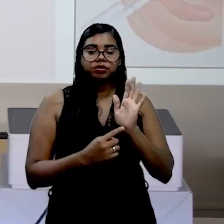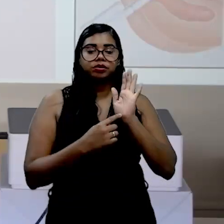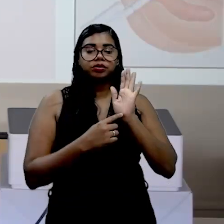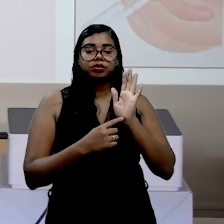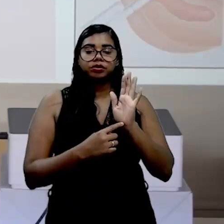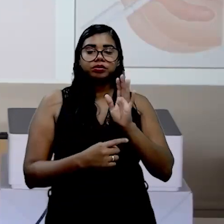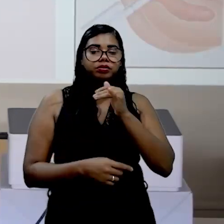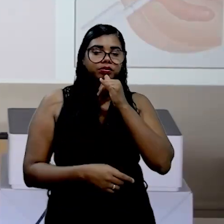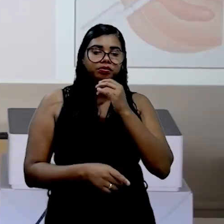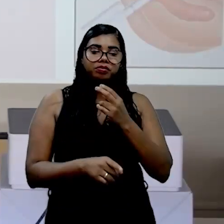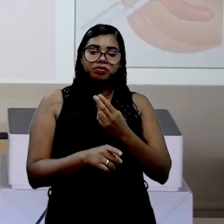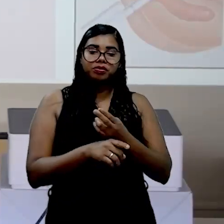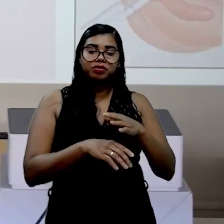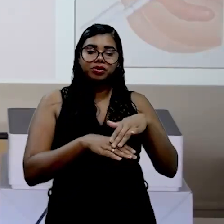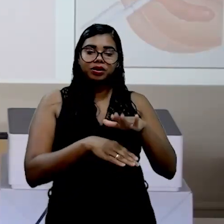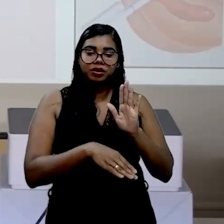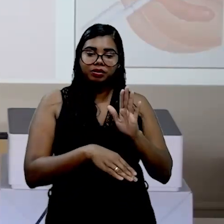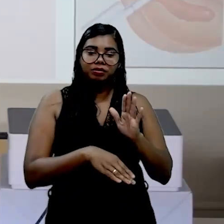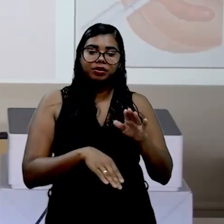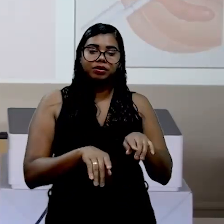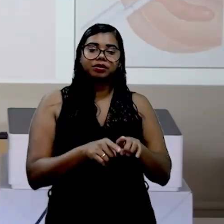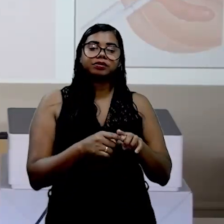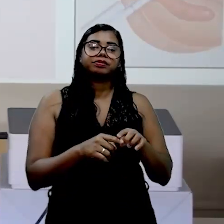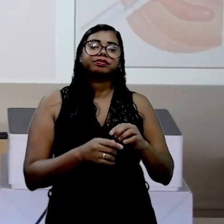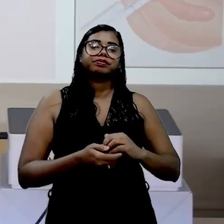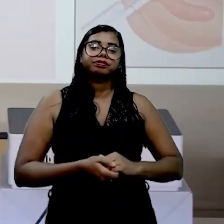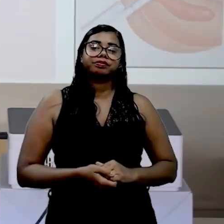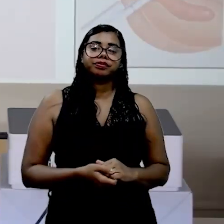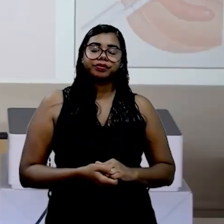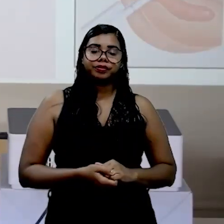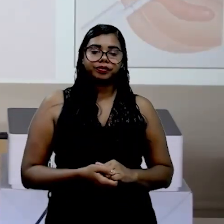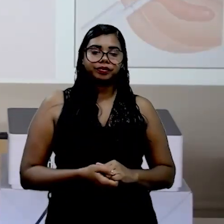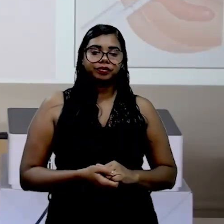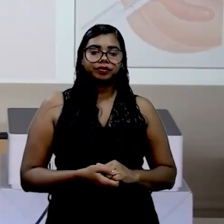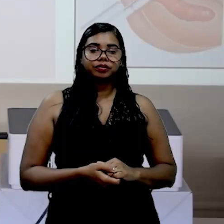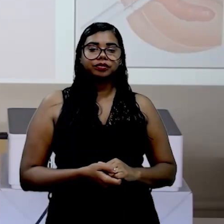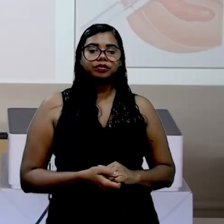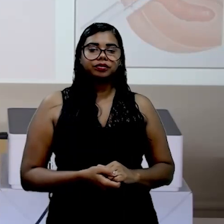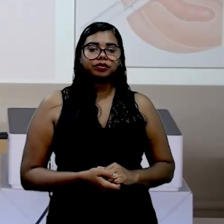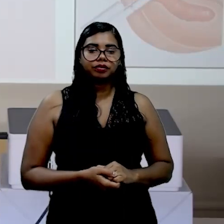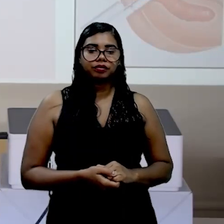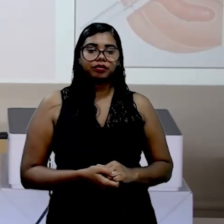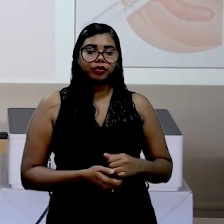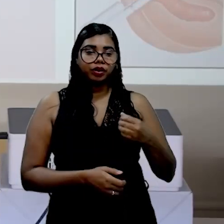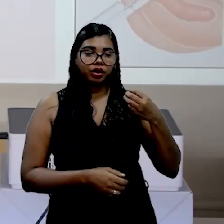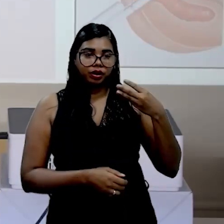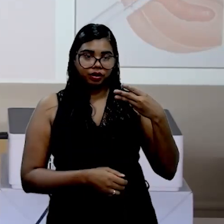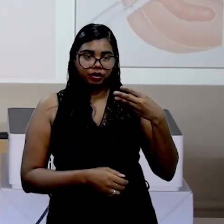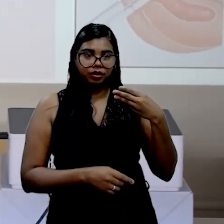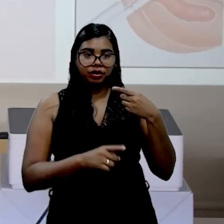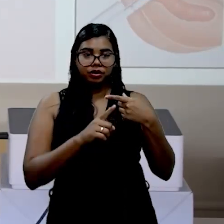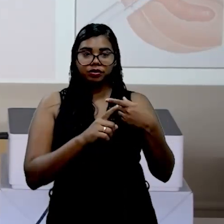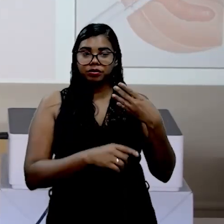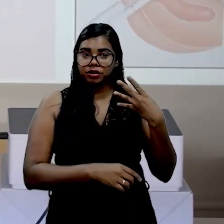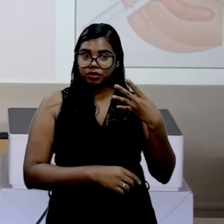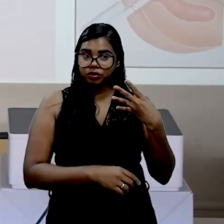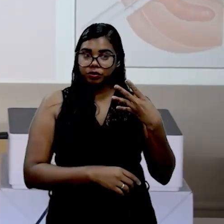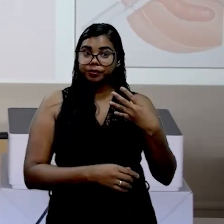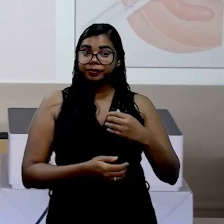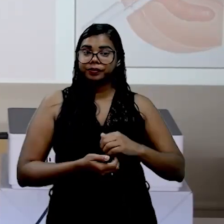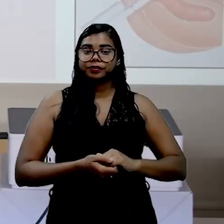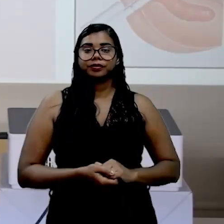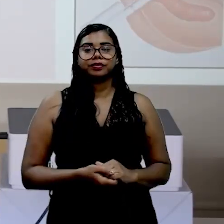é sempre o que tem mais, e o que tem atrás é o que tem menos. Então, por exemplo, um 3+4, ele